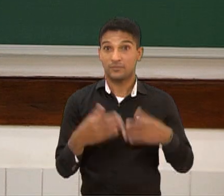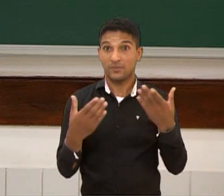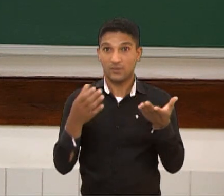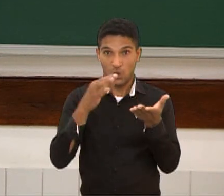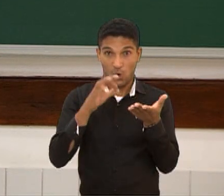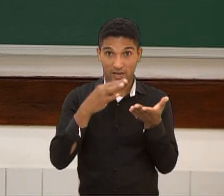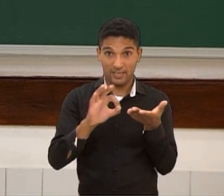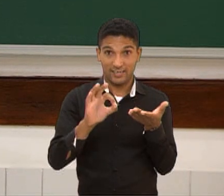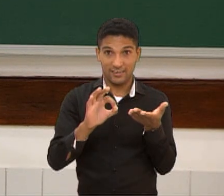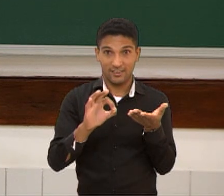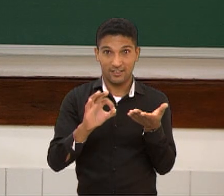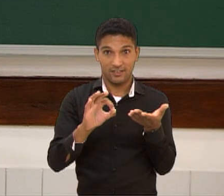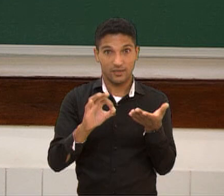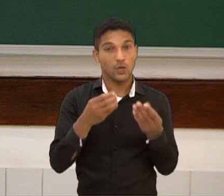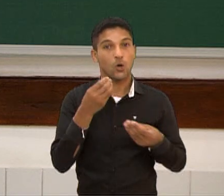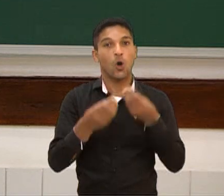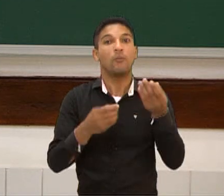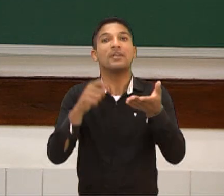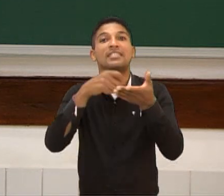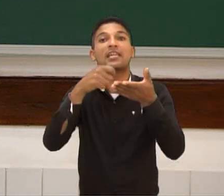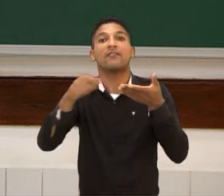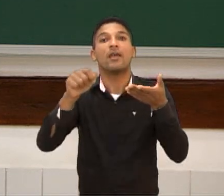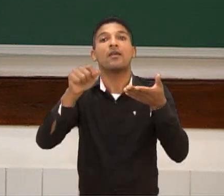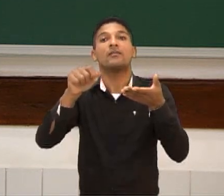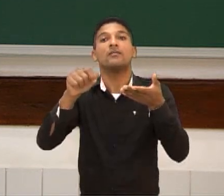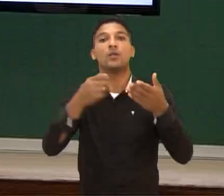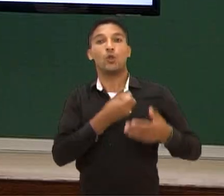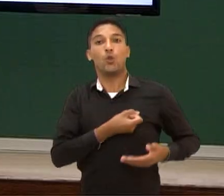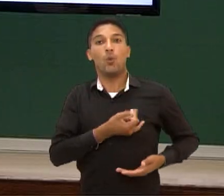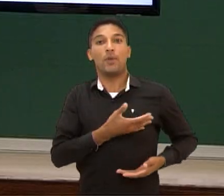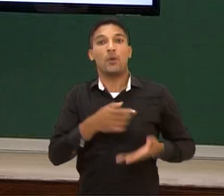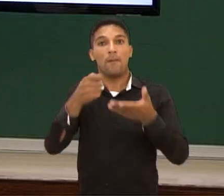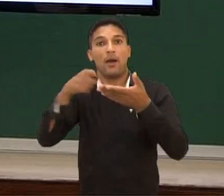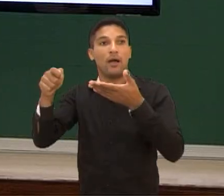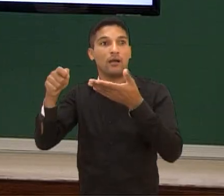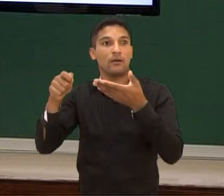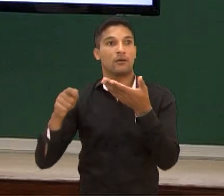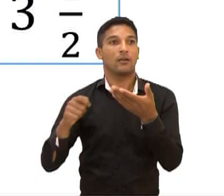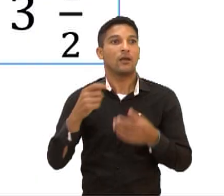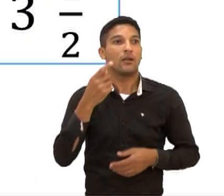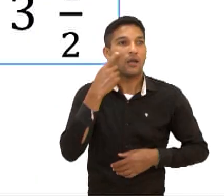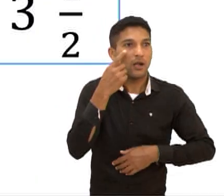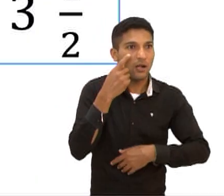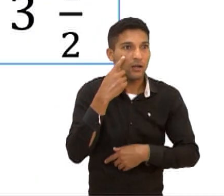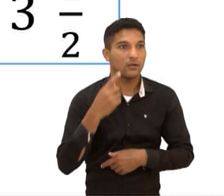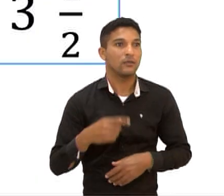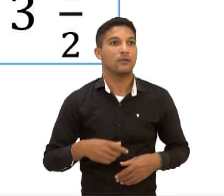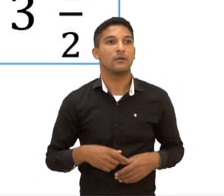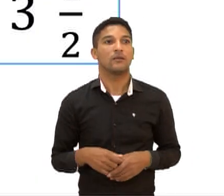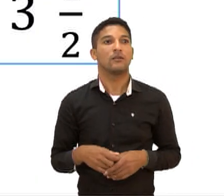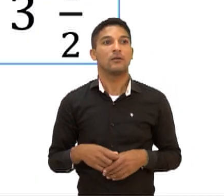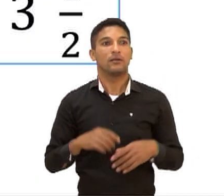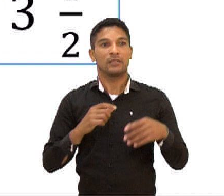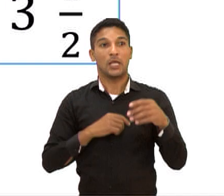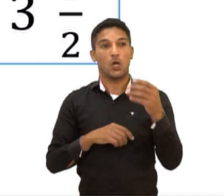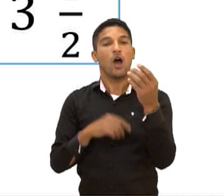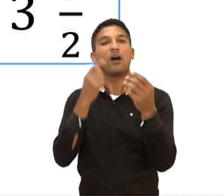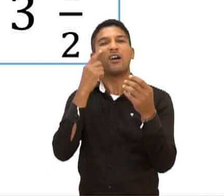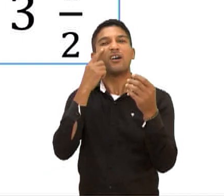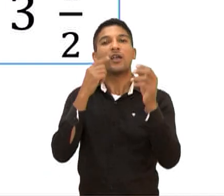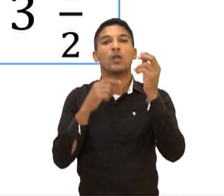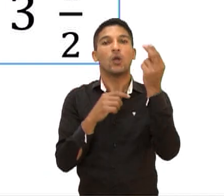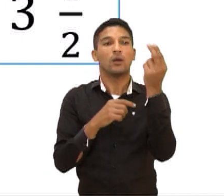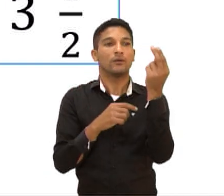corrigir, pessoal, como que ficou a nossa leitura agora? Então, aqui, a letra C ficou o quê? Eu tenho 3 inteiros e o